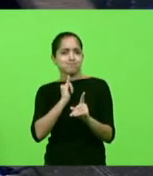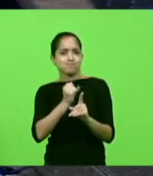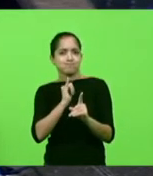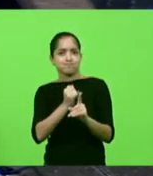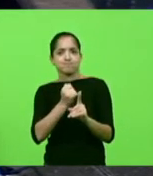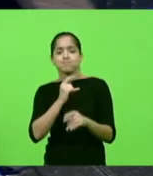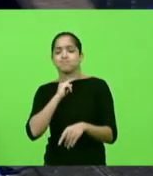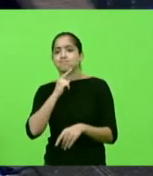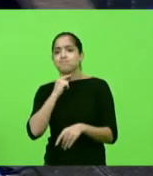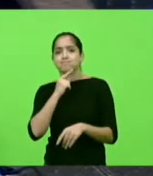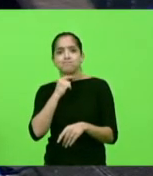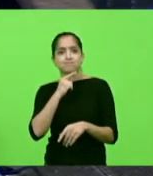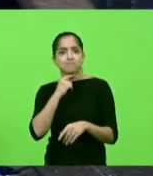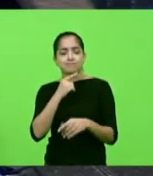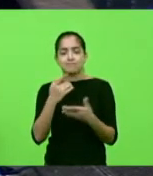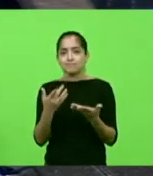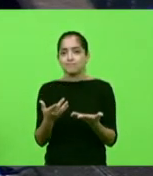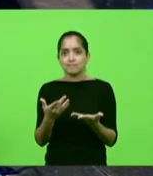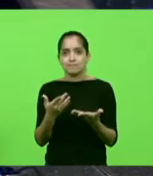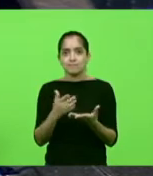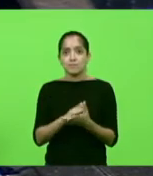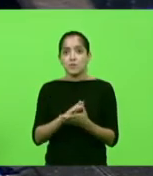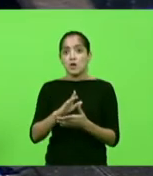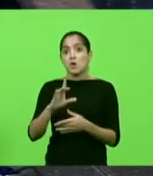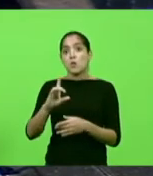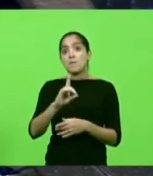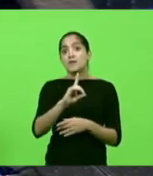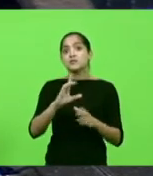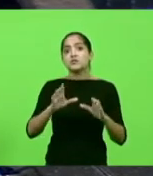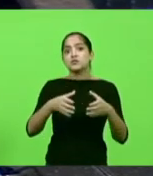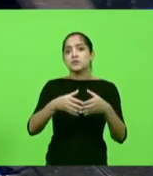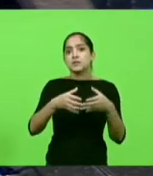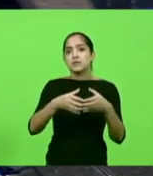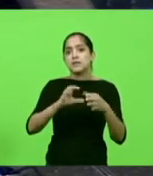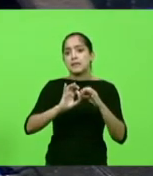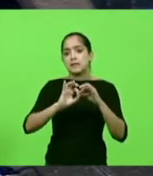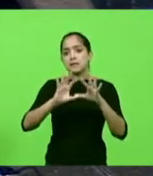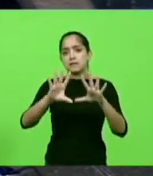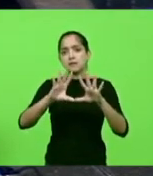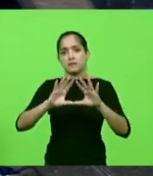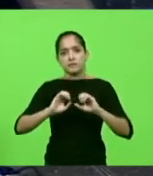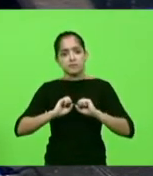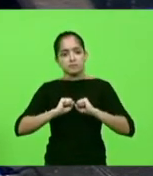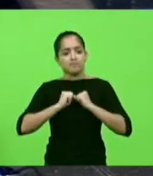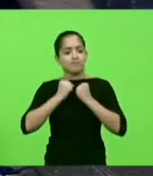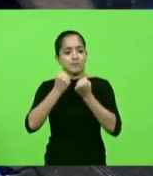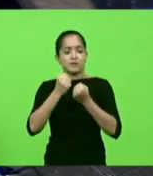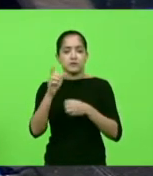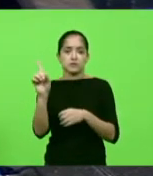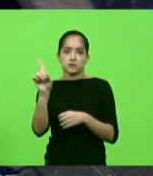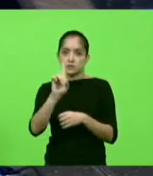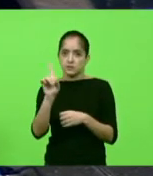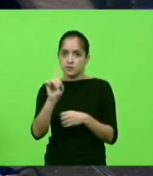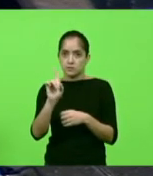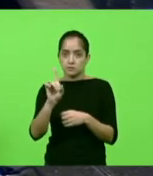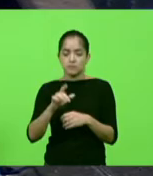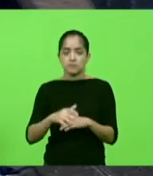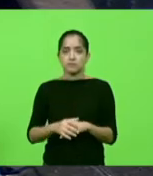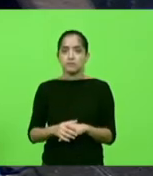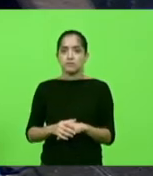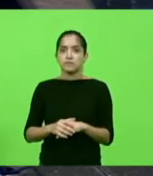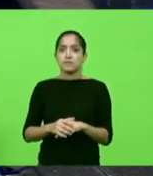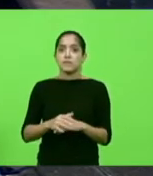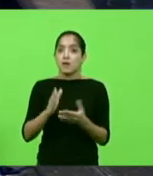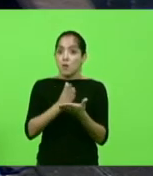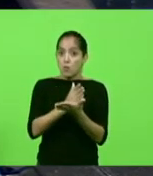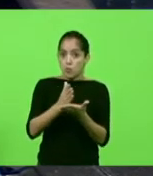dessa direita tupiniquim. Uma direita que não defende o livre mercado. Como falei, salvo honrosas exceções,